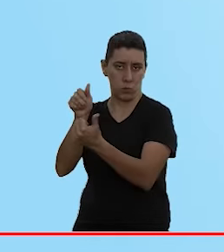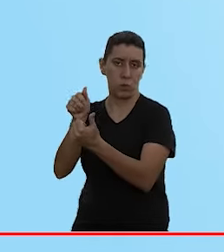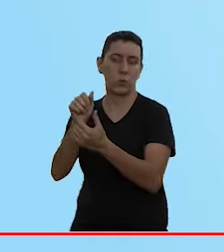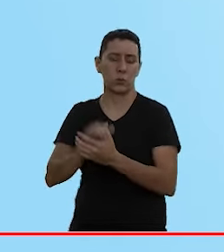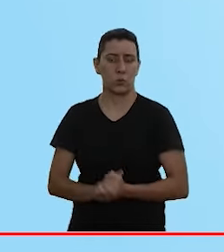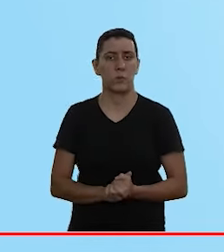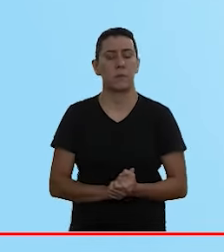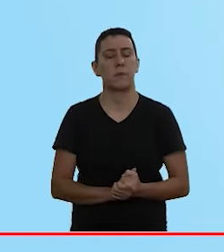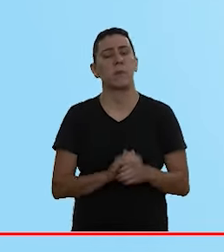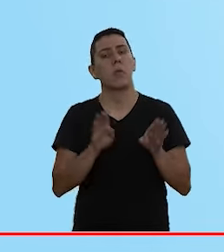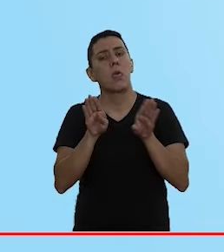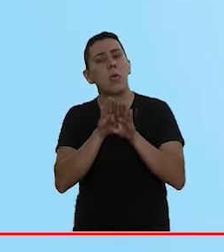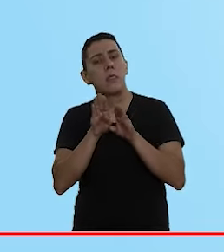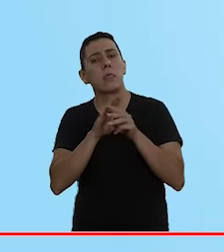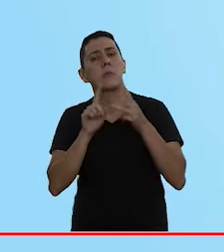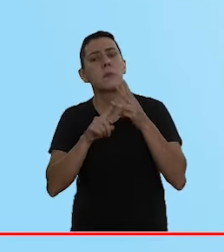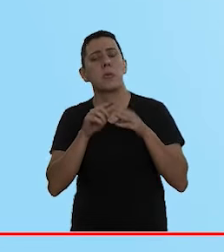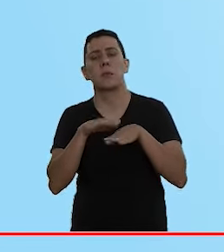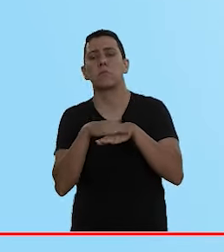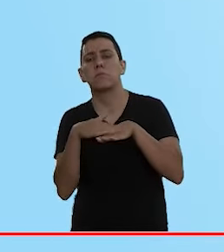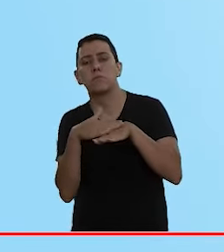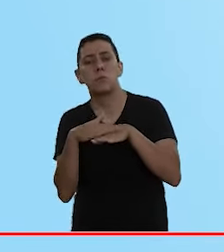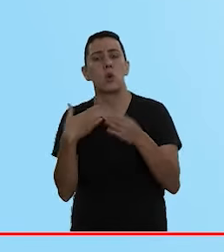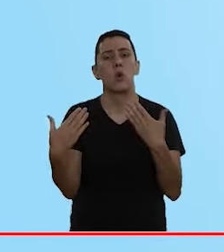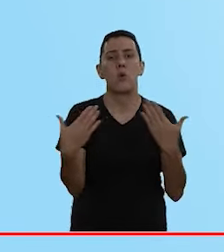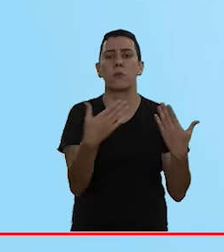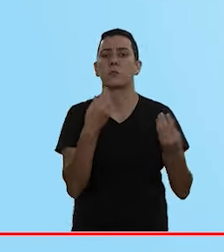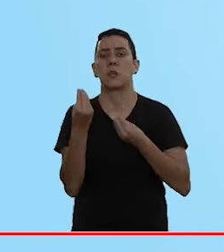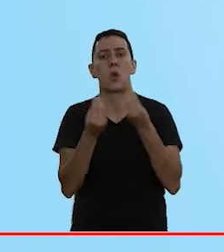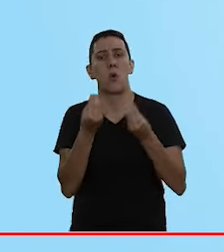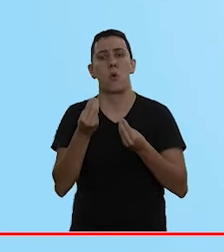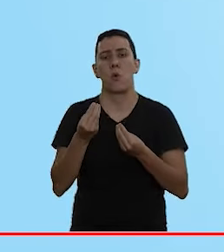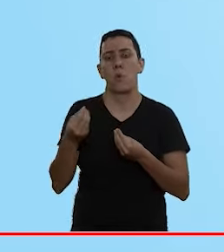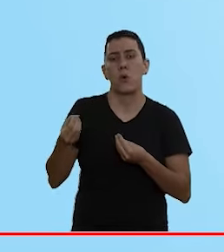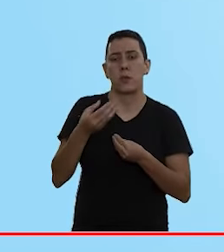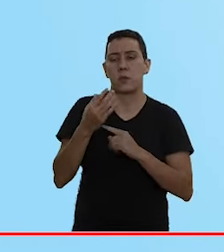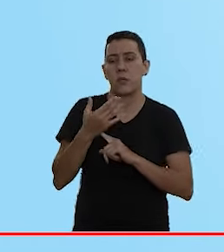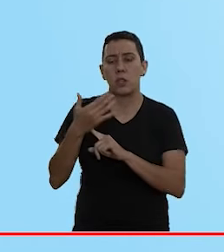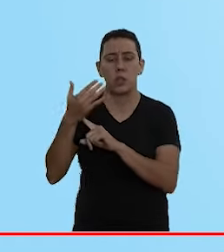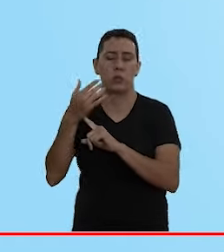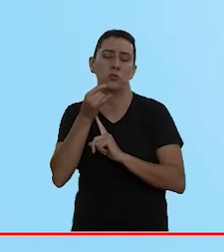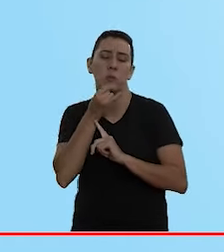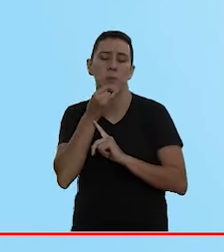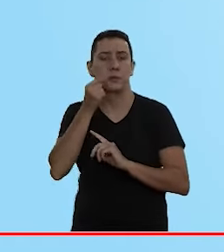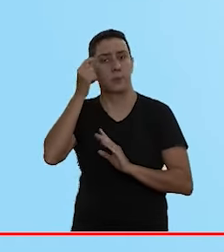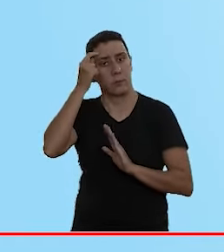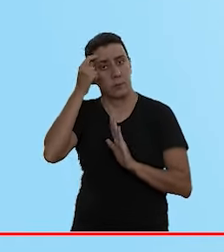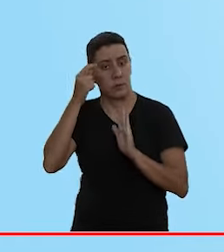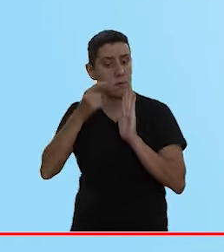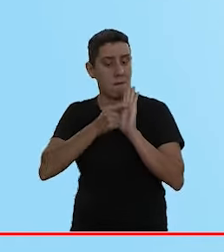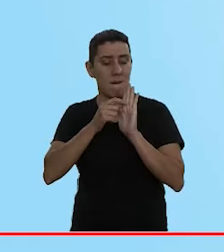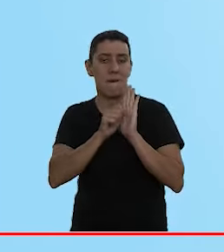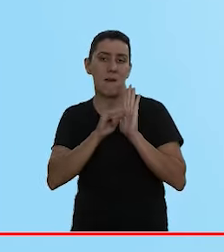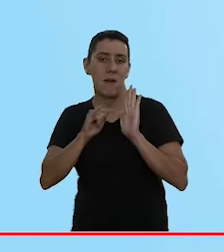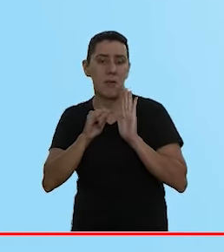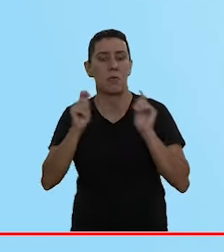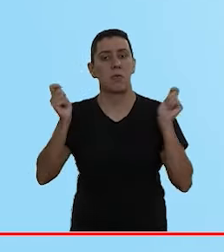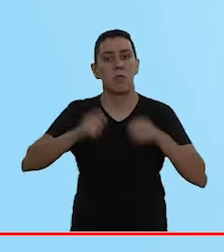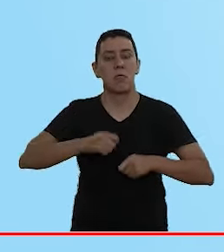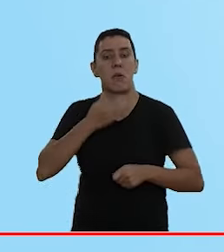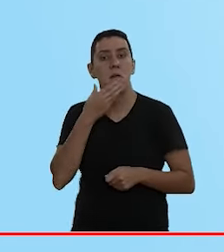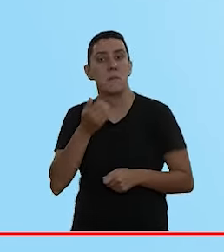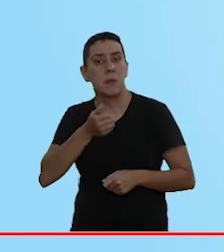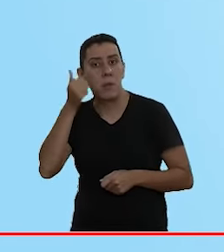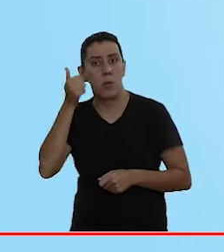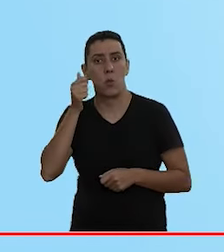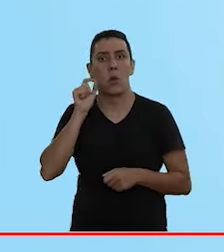conversar um pouco com vocês sobre como as novas tecnologias, a inteligência artificial pode melhorar e tornar a